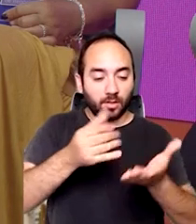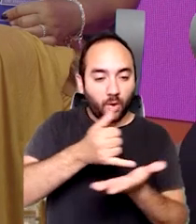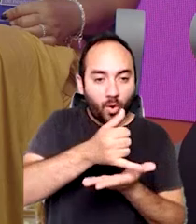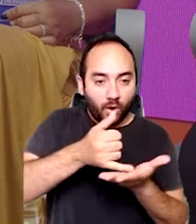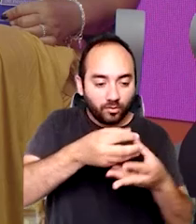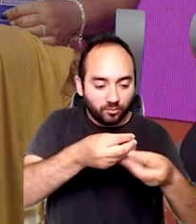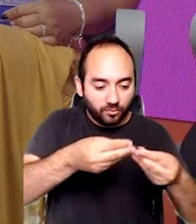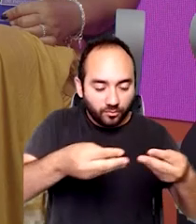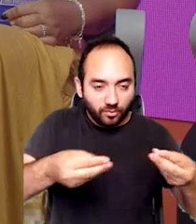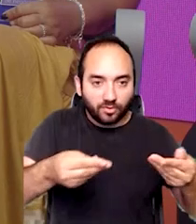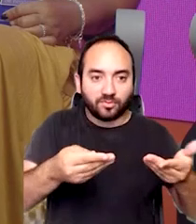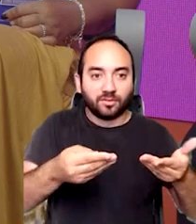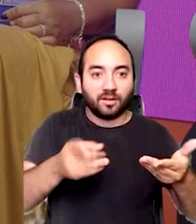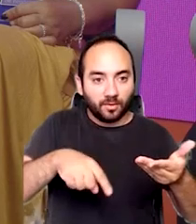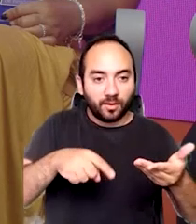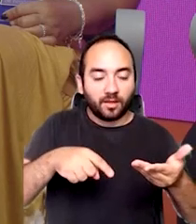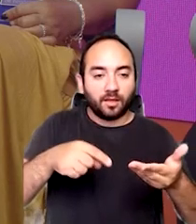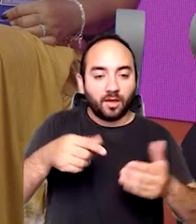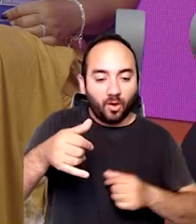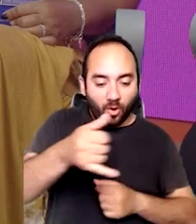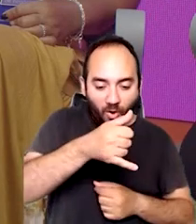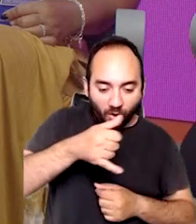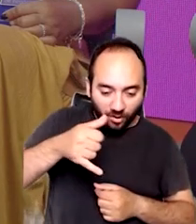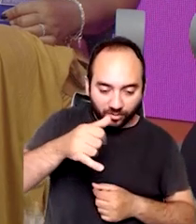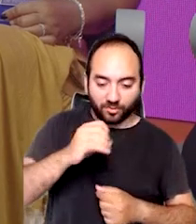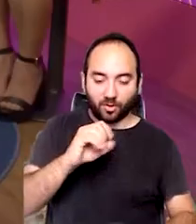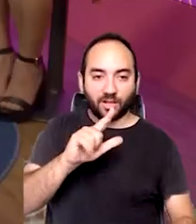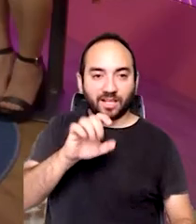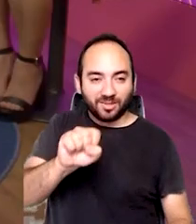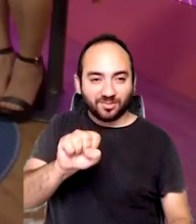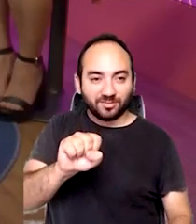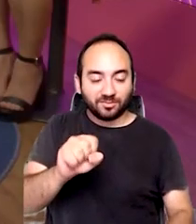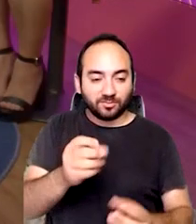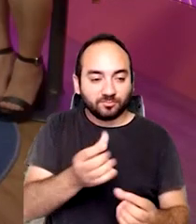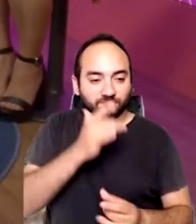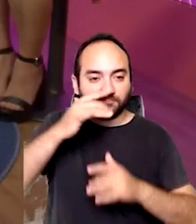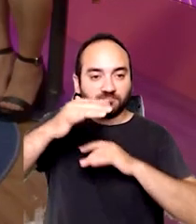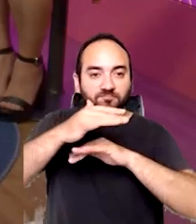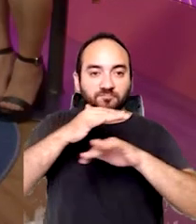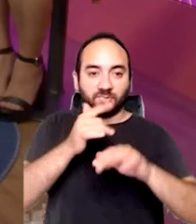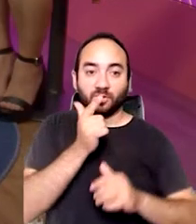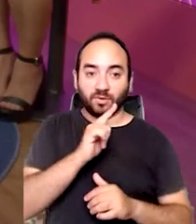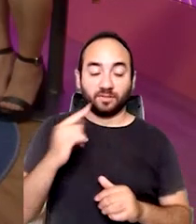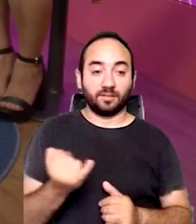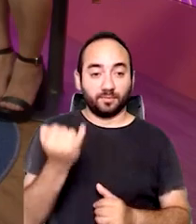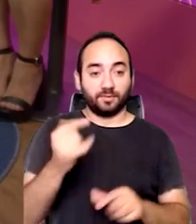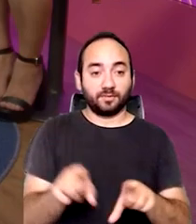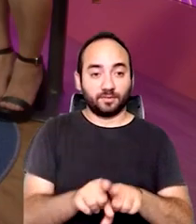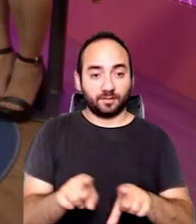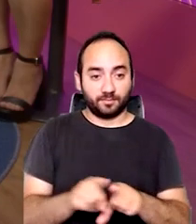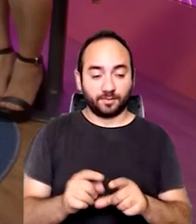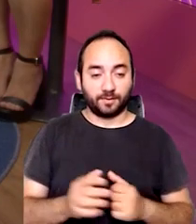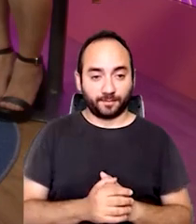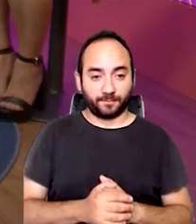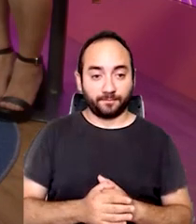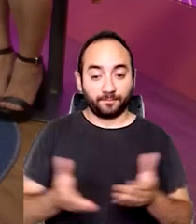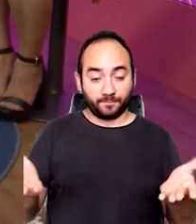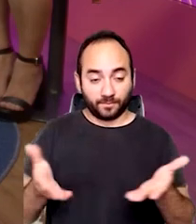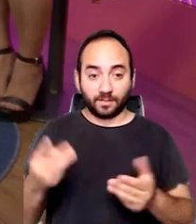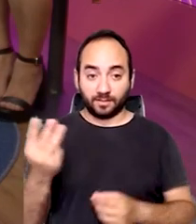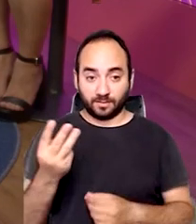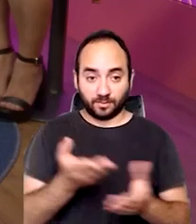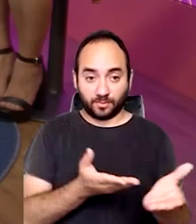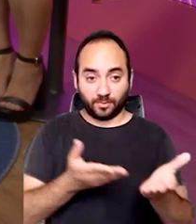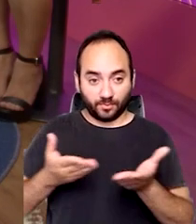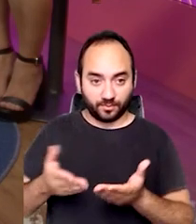destilação os óleos essenciais que legal eh a nossa terceira convidada